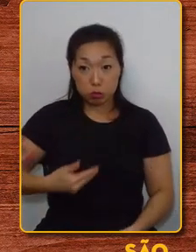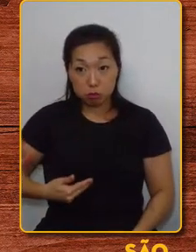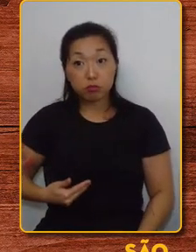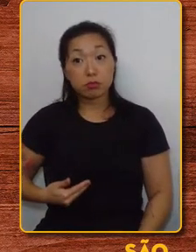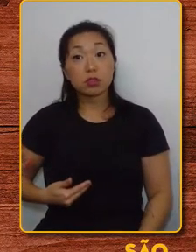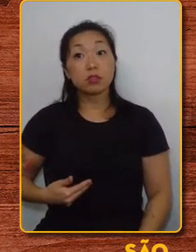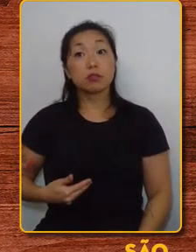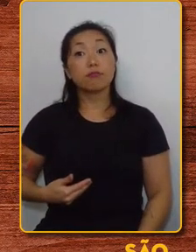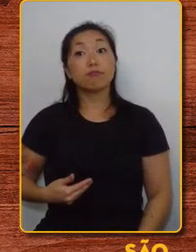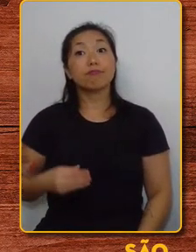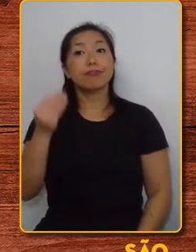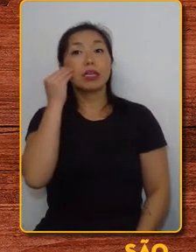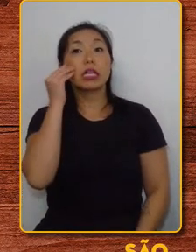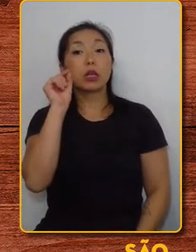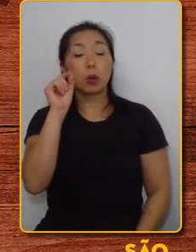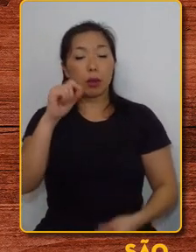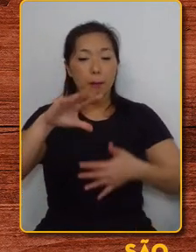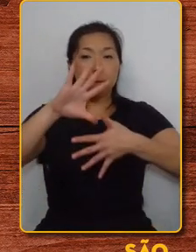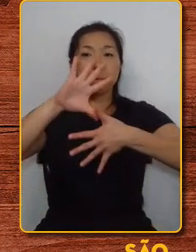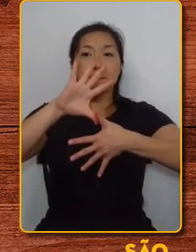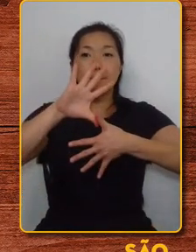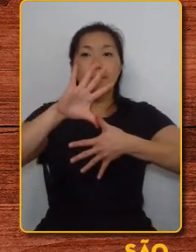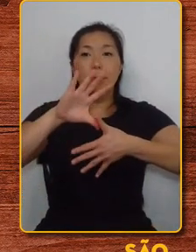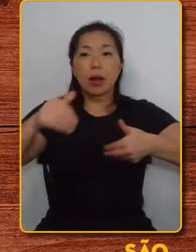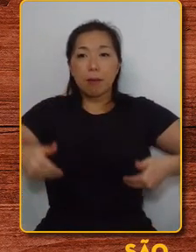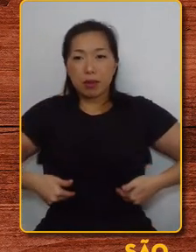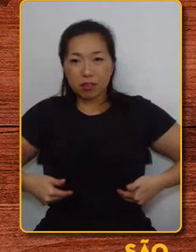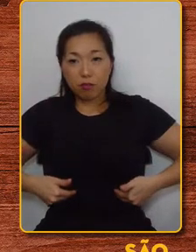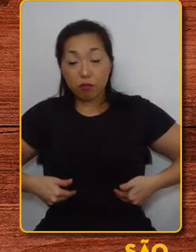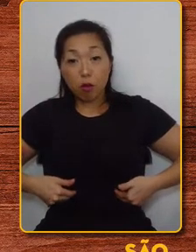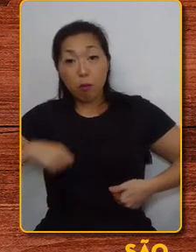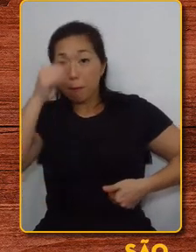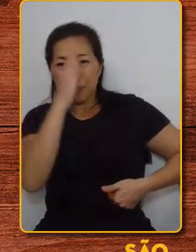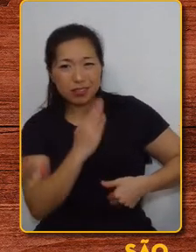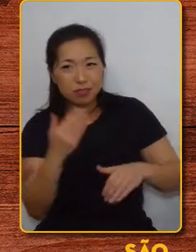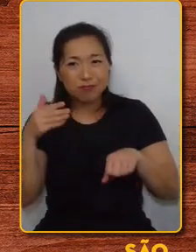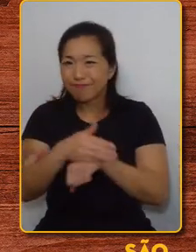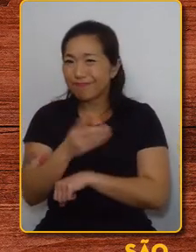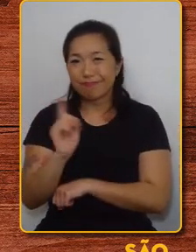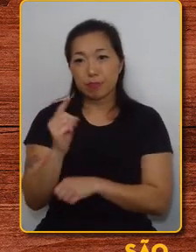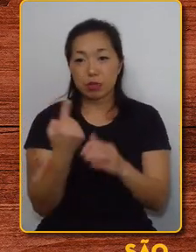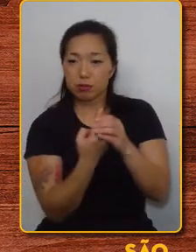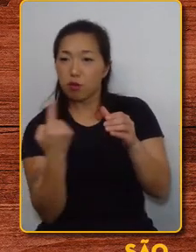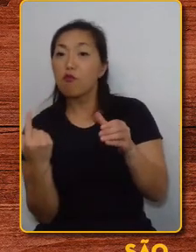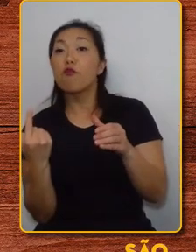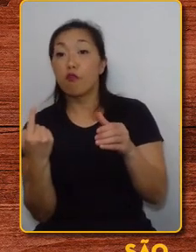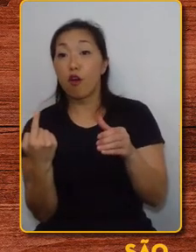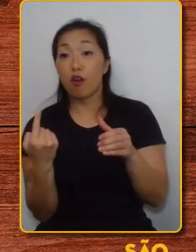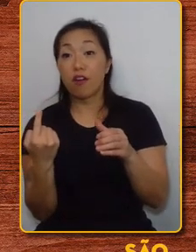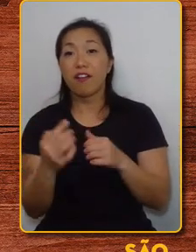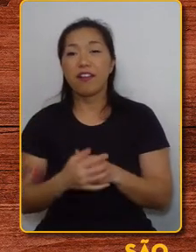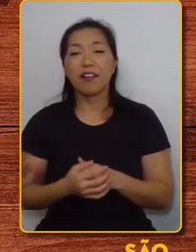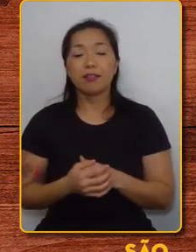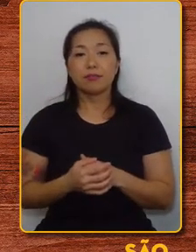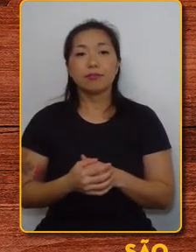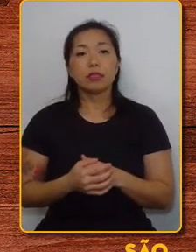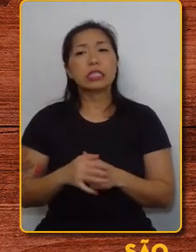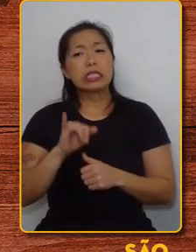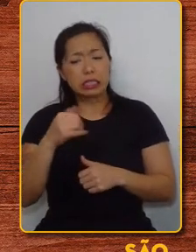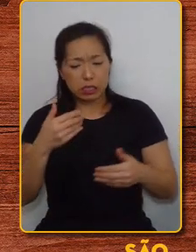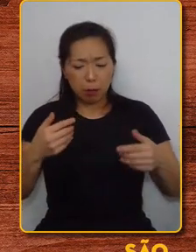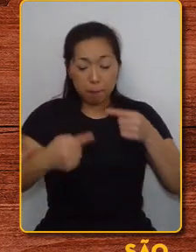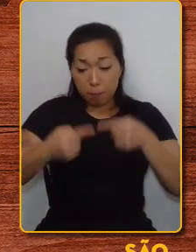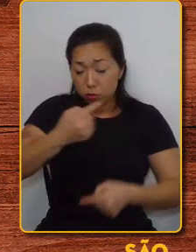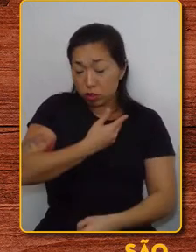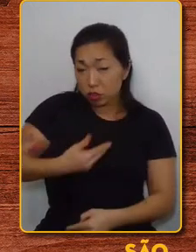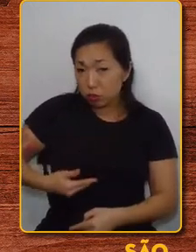você acredita que se a gente implementasse agora de novo essas políticas, elas teriam o mesmo resultado? E aí, aproveitando um pouquinho